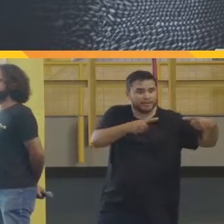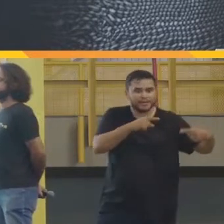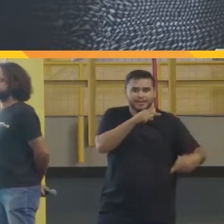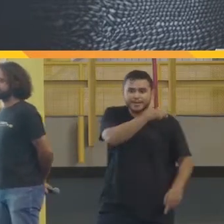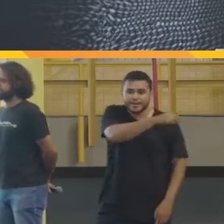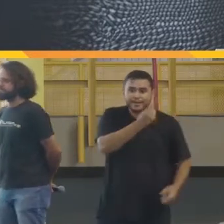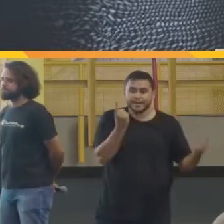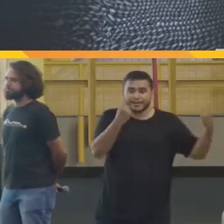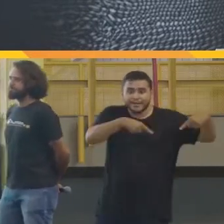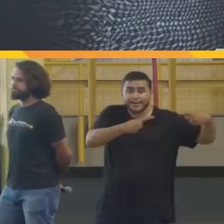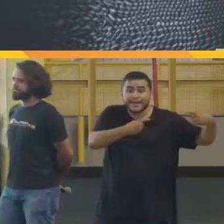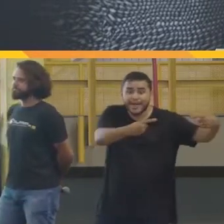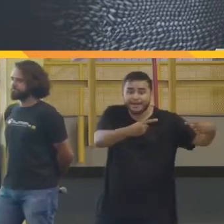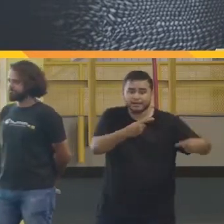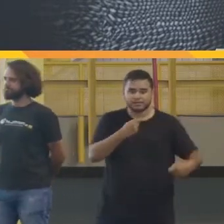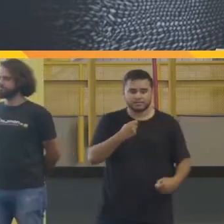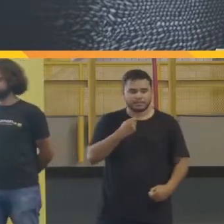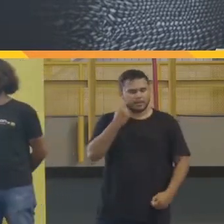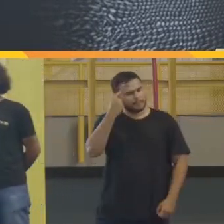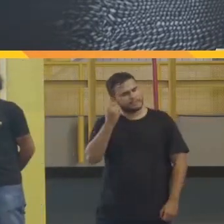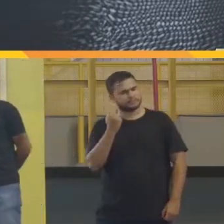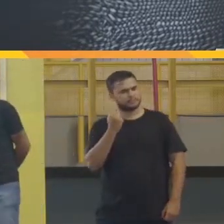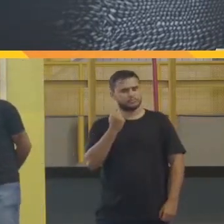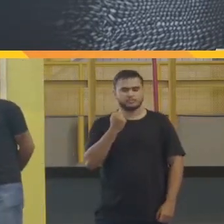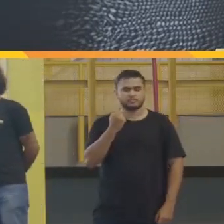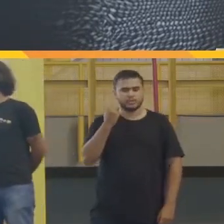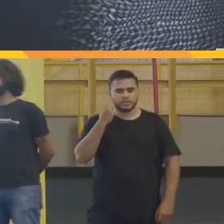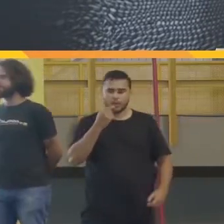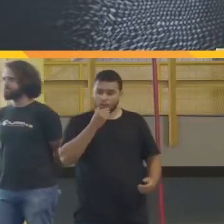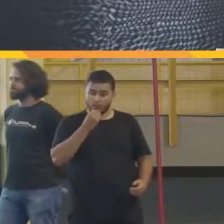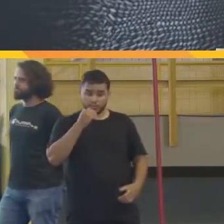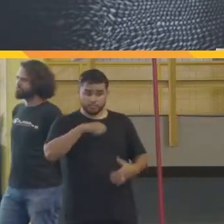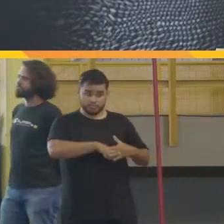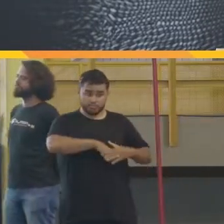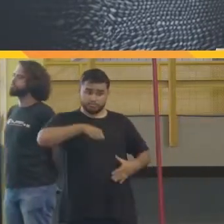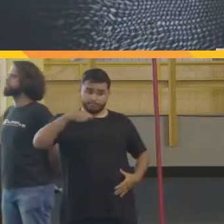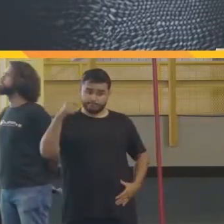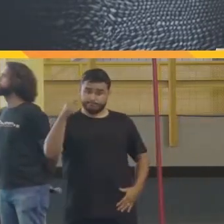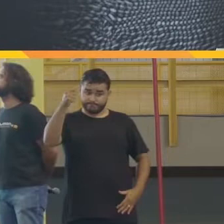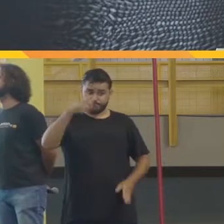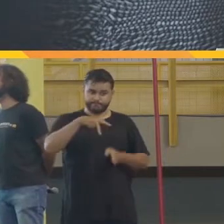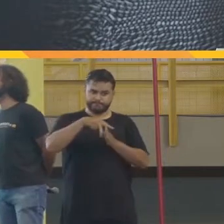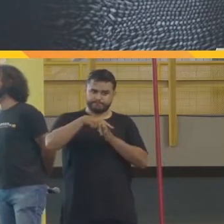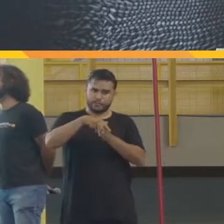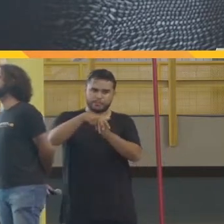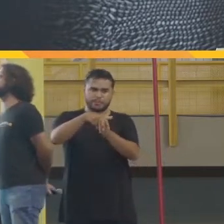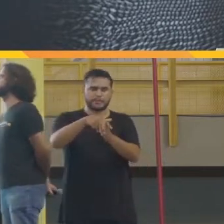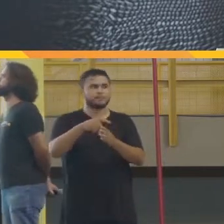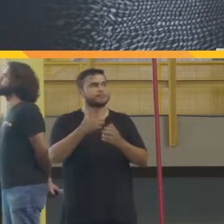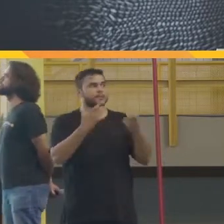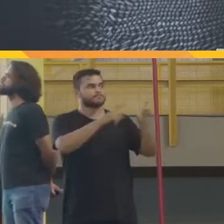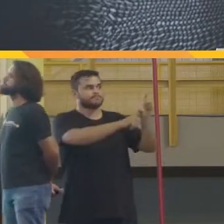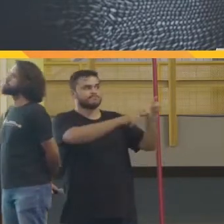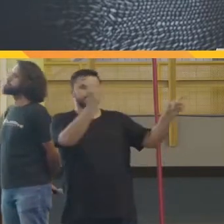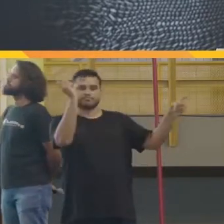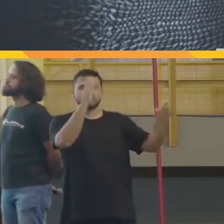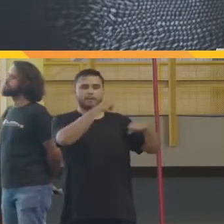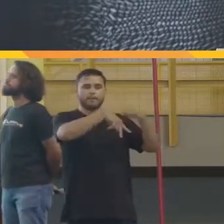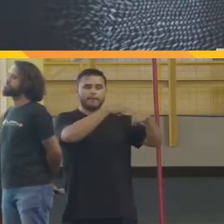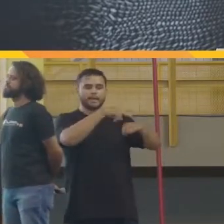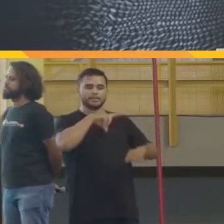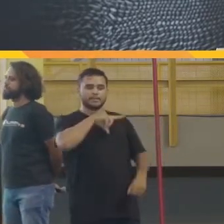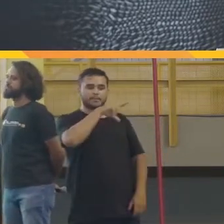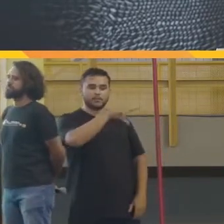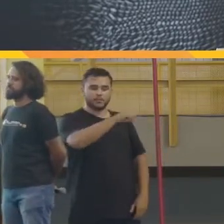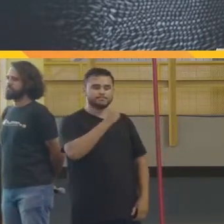ele pega e manda os soldados arrancar o laço, que eram as cores da bandeira de Portugal. E ali